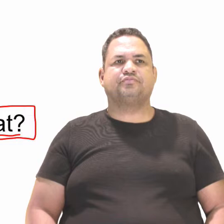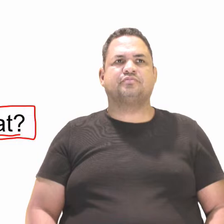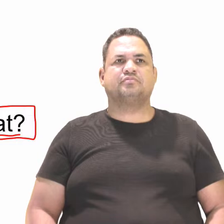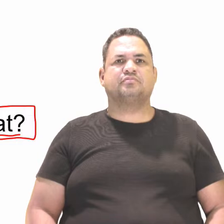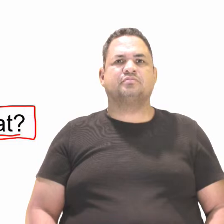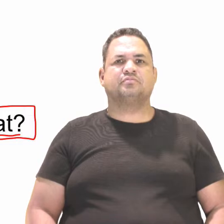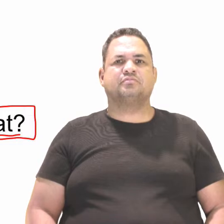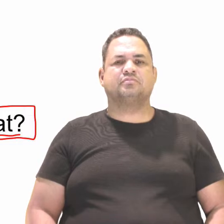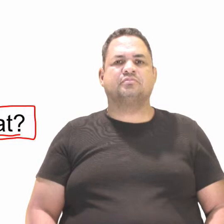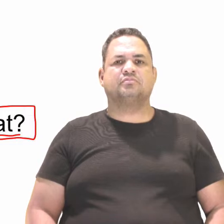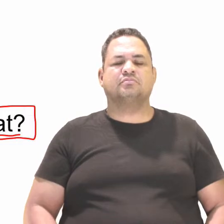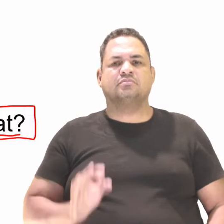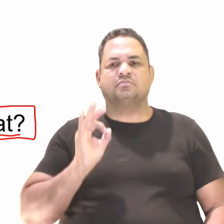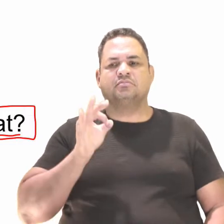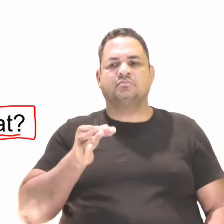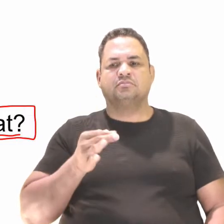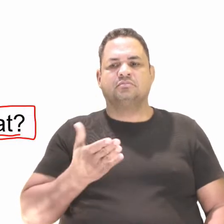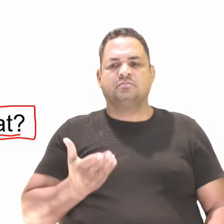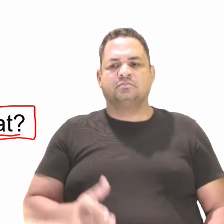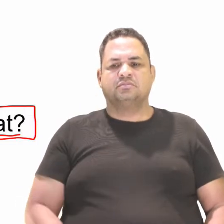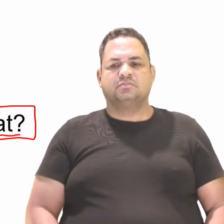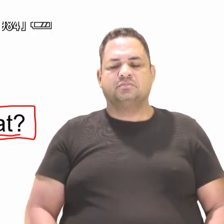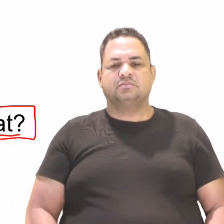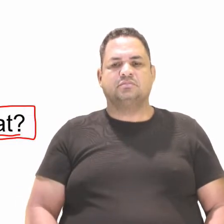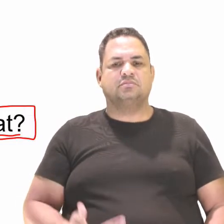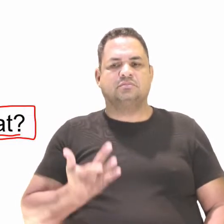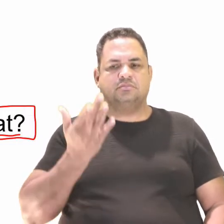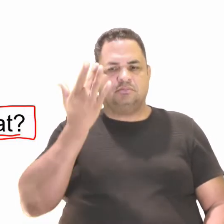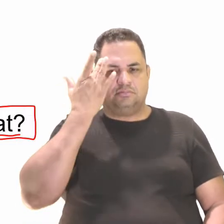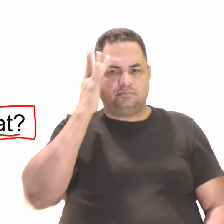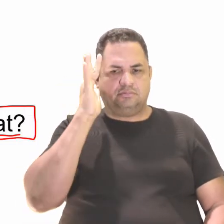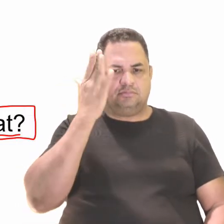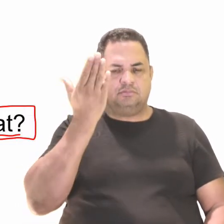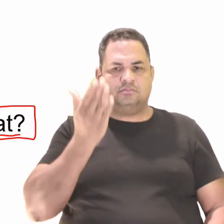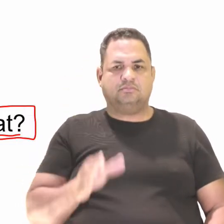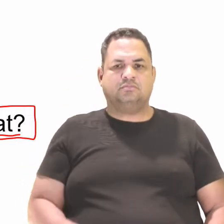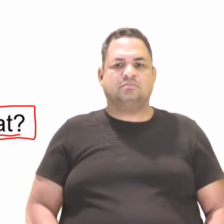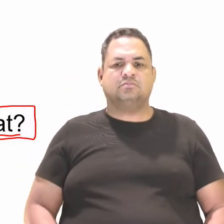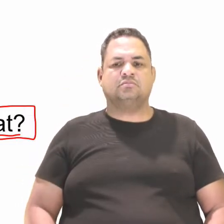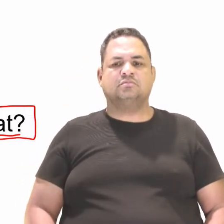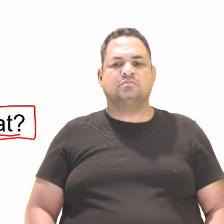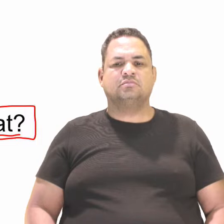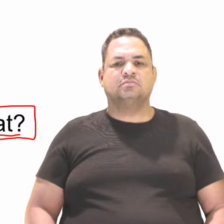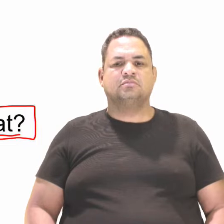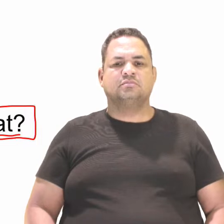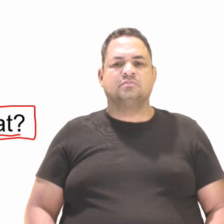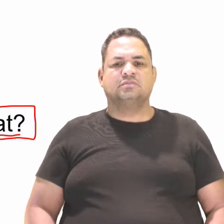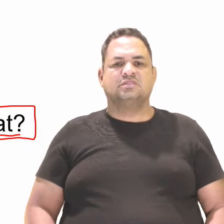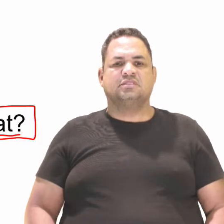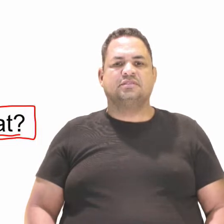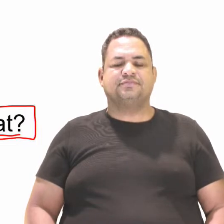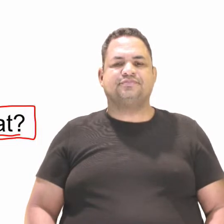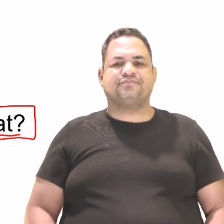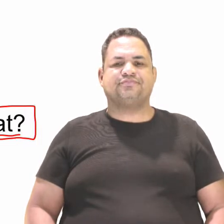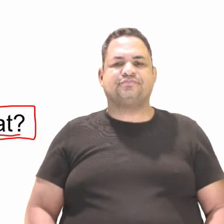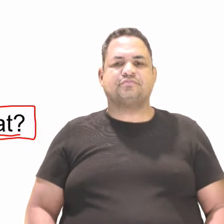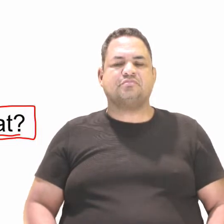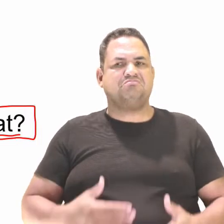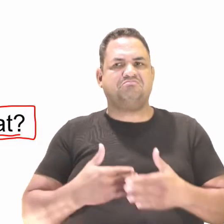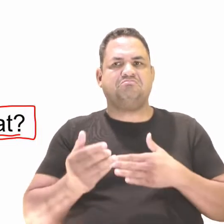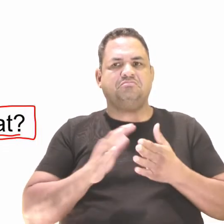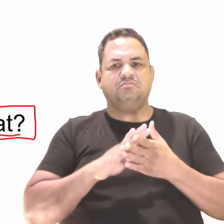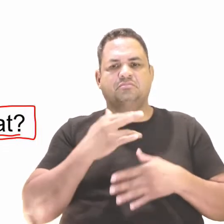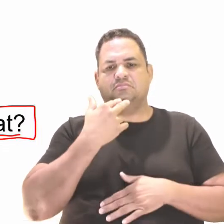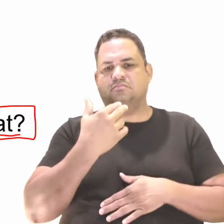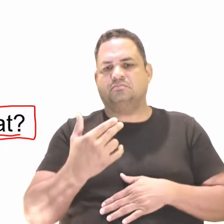idiomática, certo? Para quem não sabe o que é uma expressão idiomática, é uma coisa assim muito interessante em qualquer língua, na